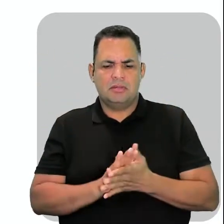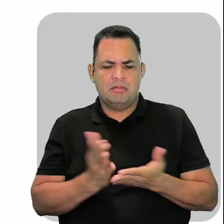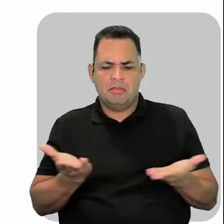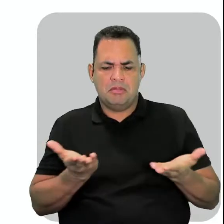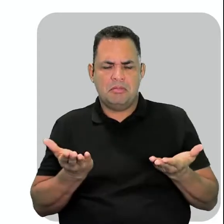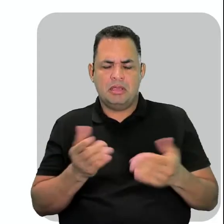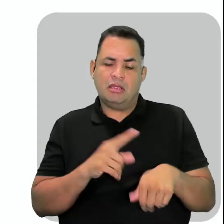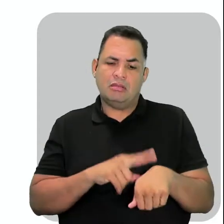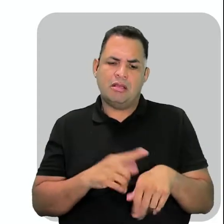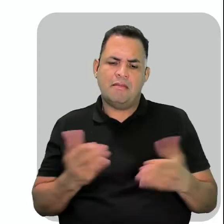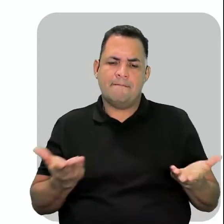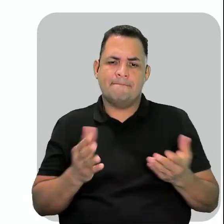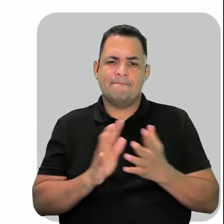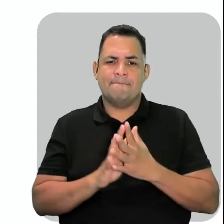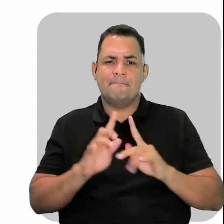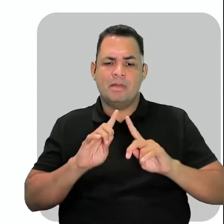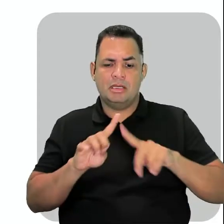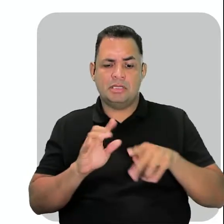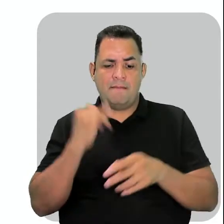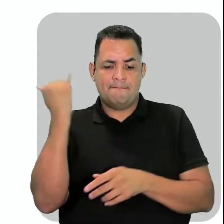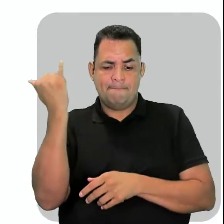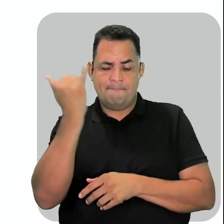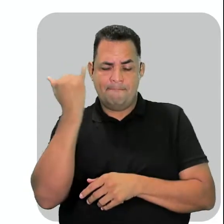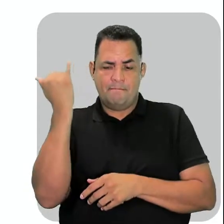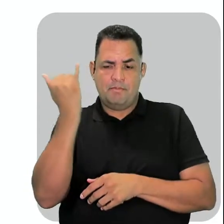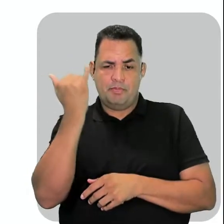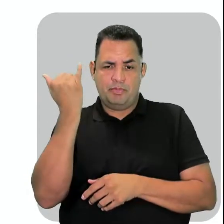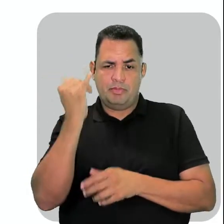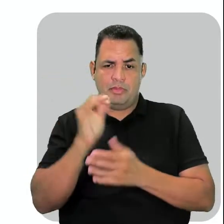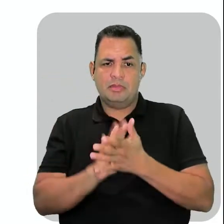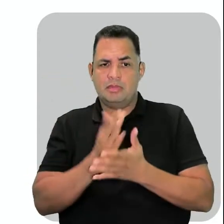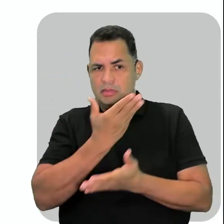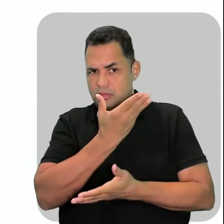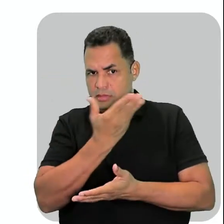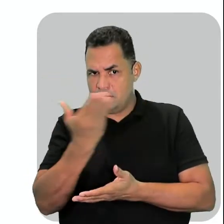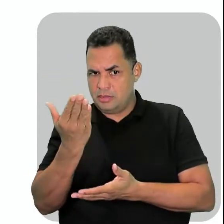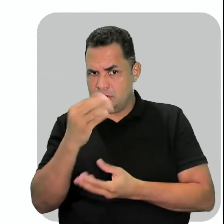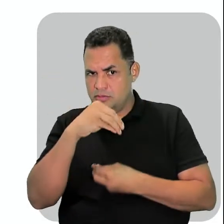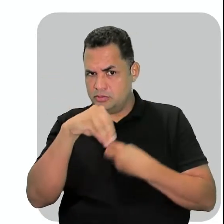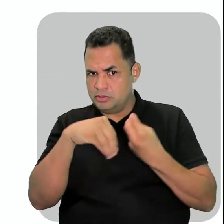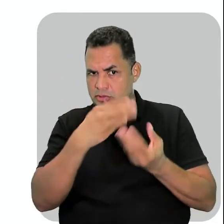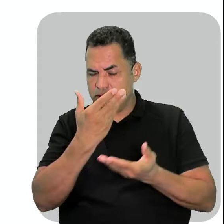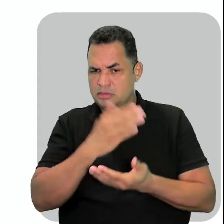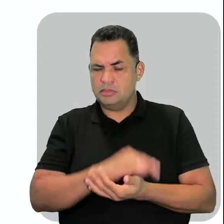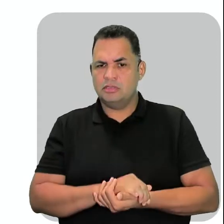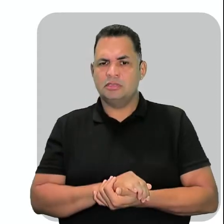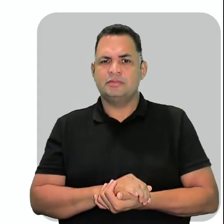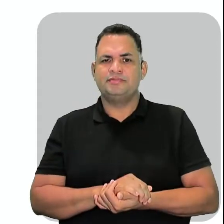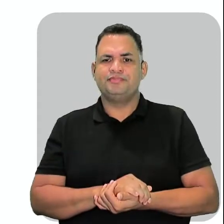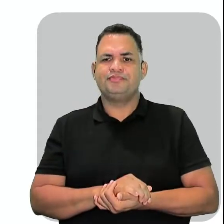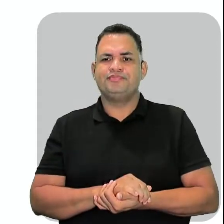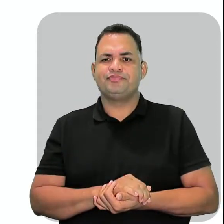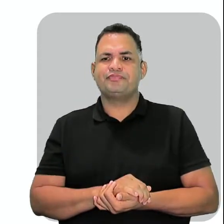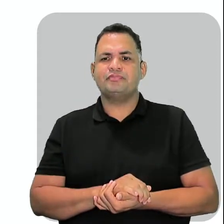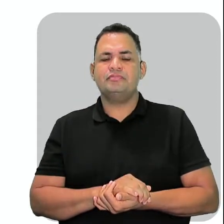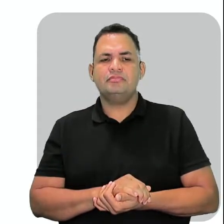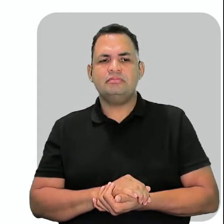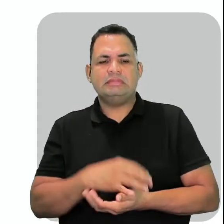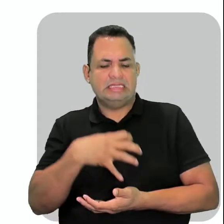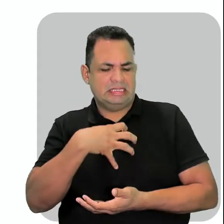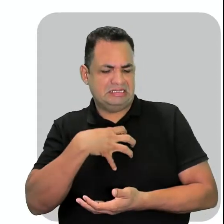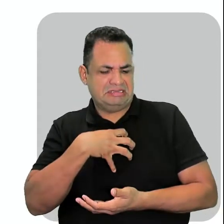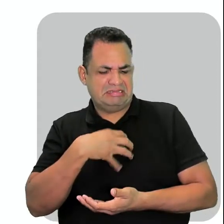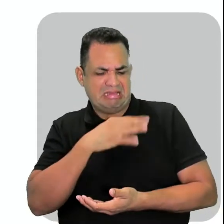momentânea. Mas olha a importância desse aminoácido para a gente. Imagina você se sentir sempre